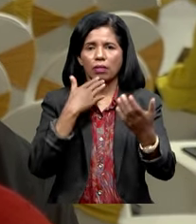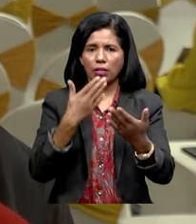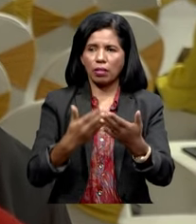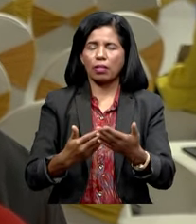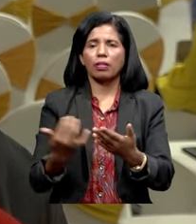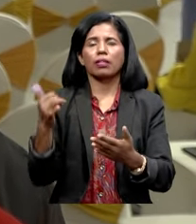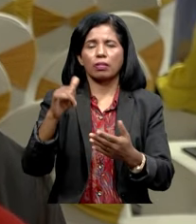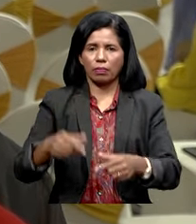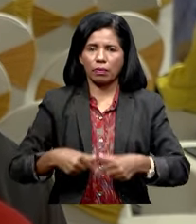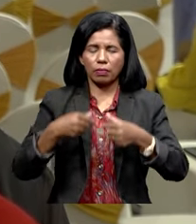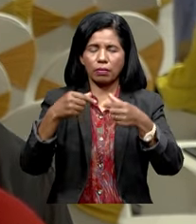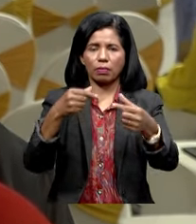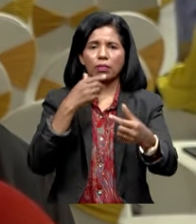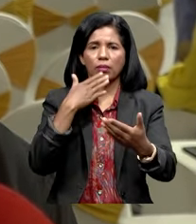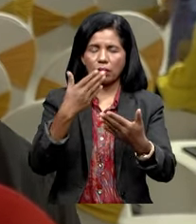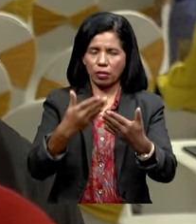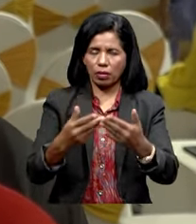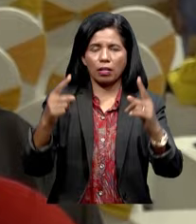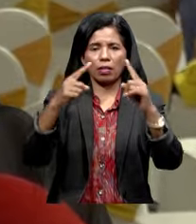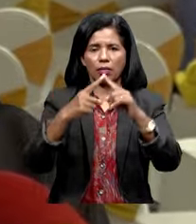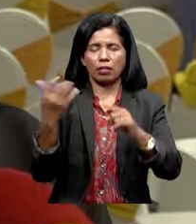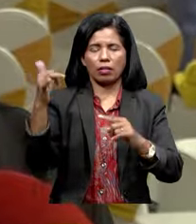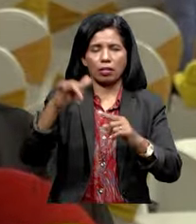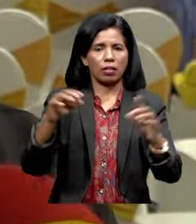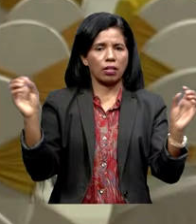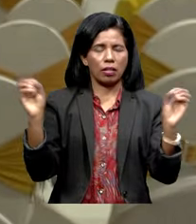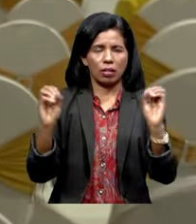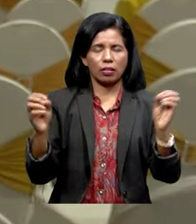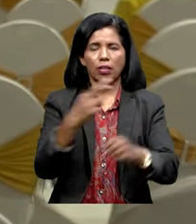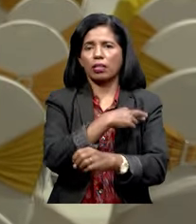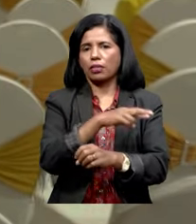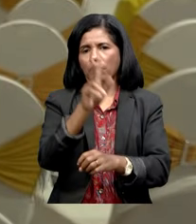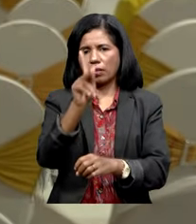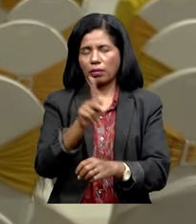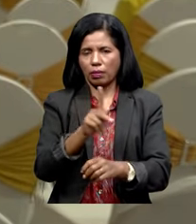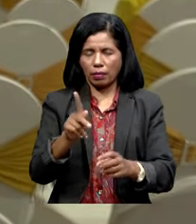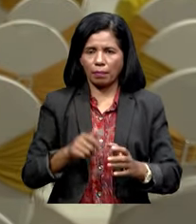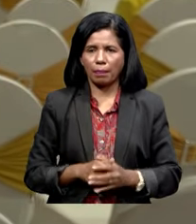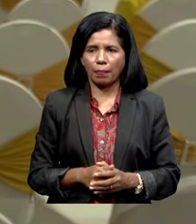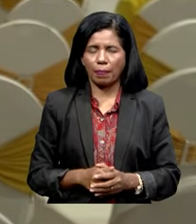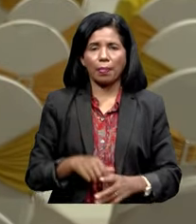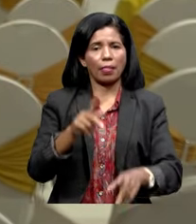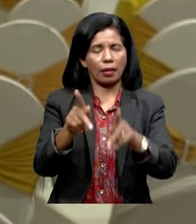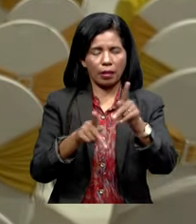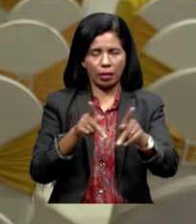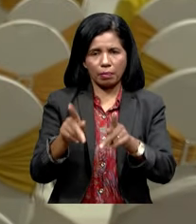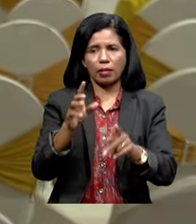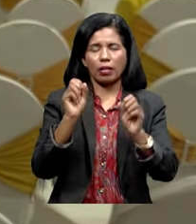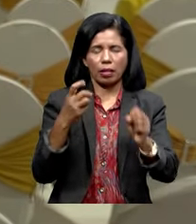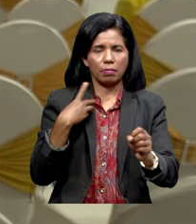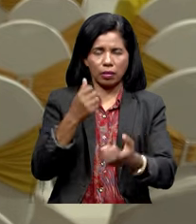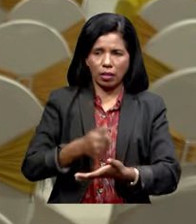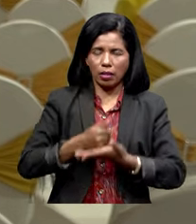fele fomos beneficios ba sira ne be la os religión católica. Sa representante povo, con certeza que a mi seta o matan